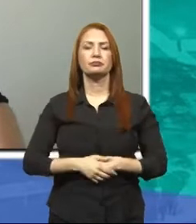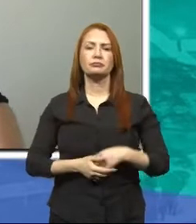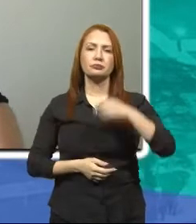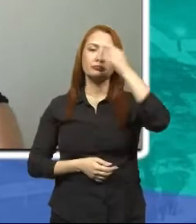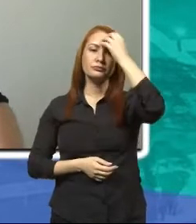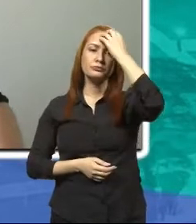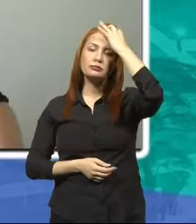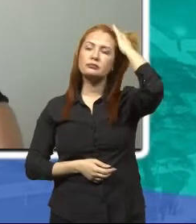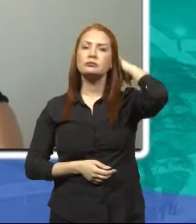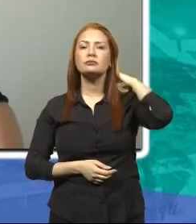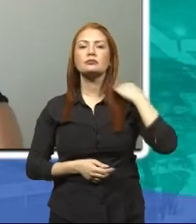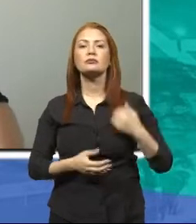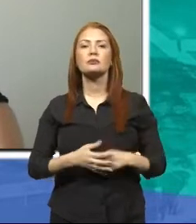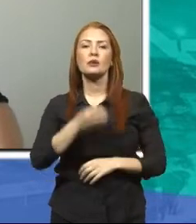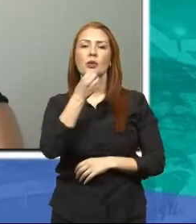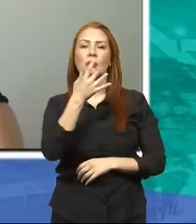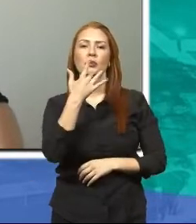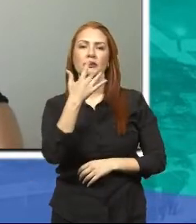tem a palavra agora. Boa tarde.